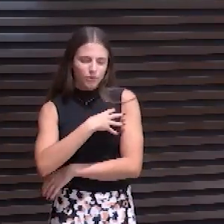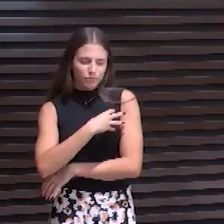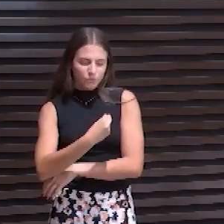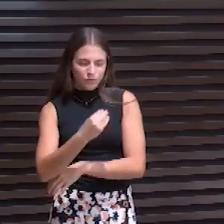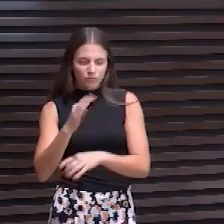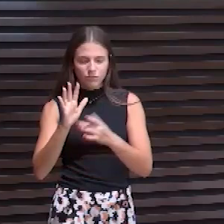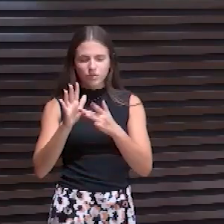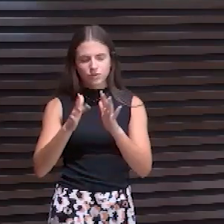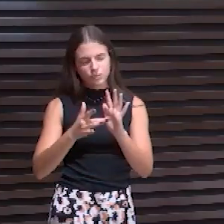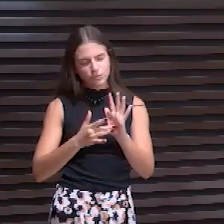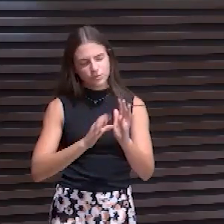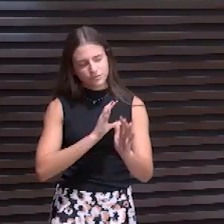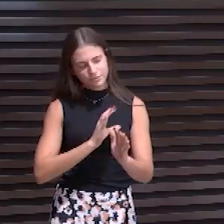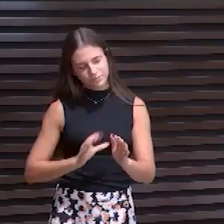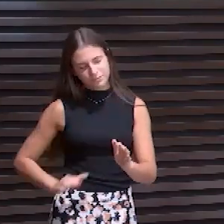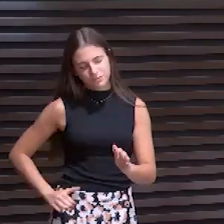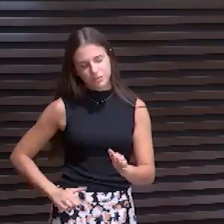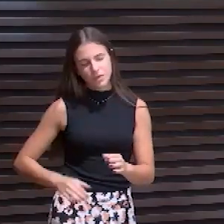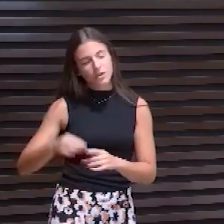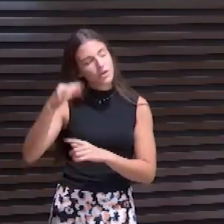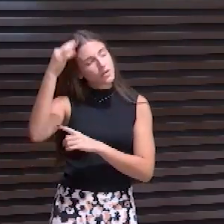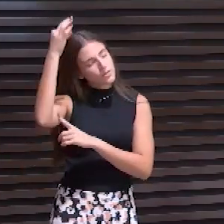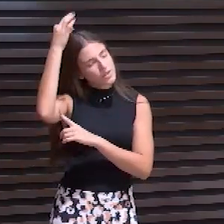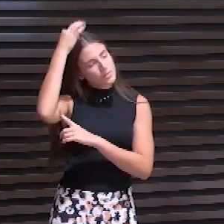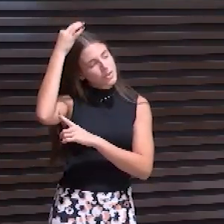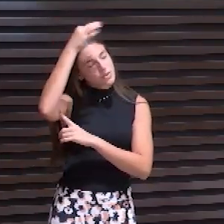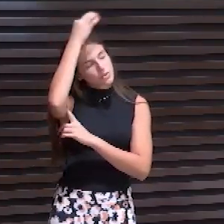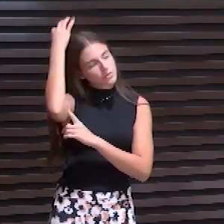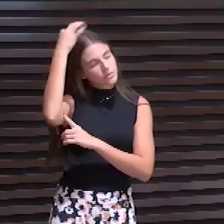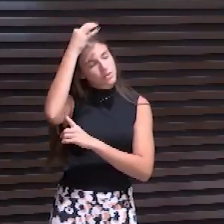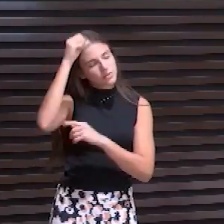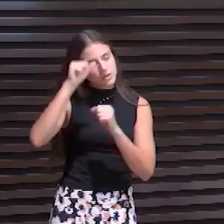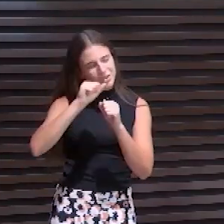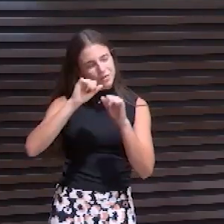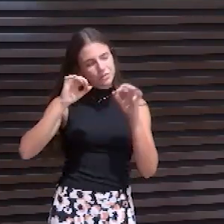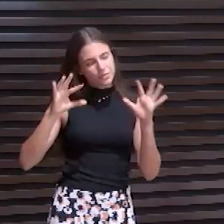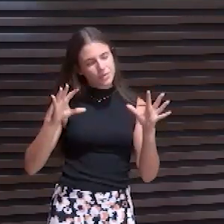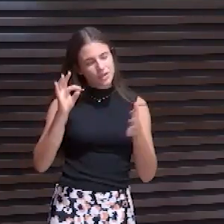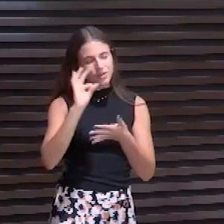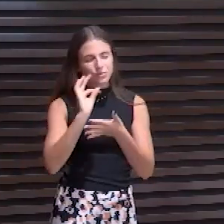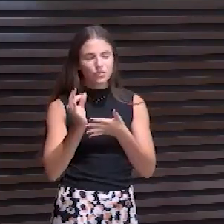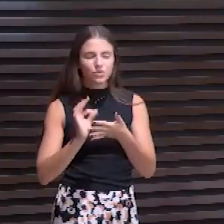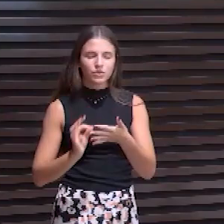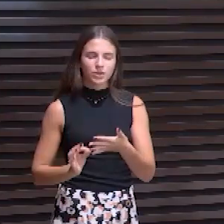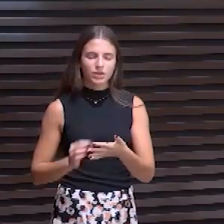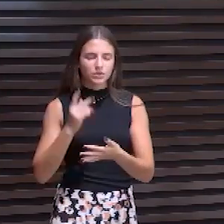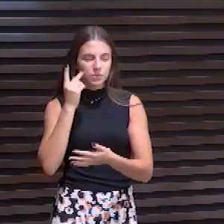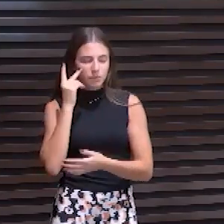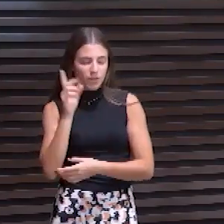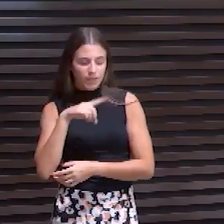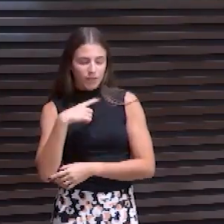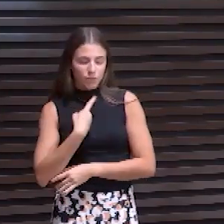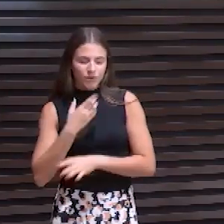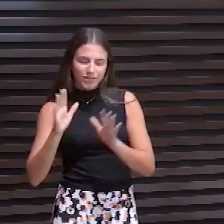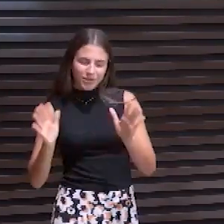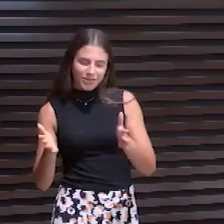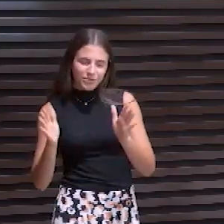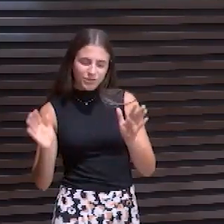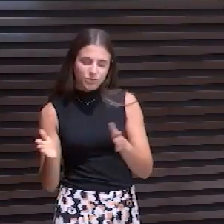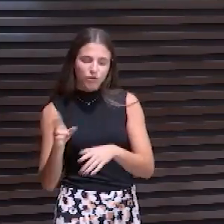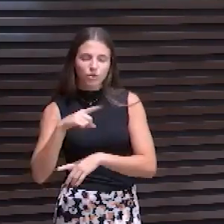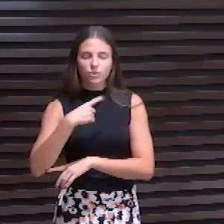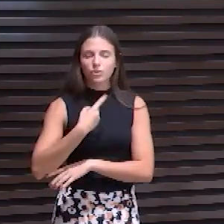Cristo. Que o Espírito Santo ilumine o texto sagrado para a nossa edificação. Nós oramos em nome